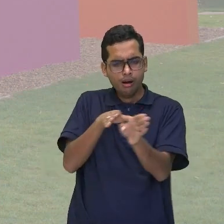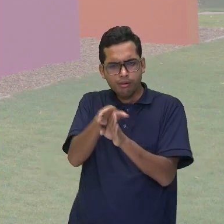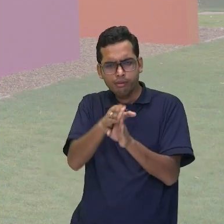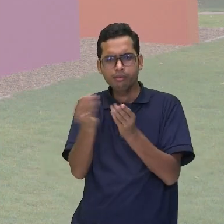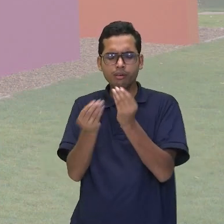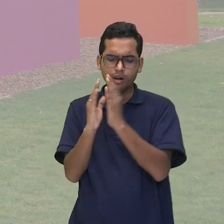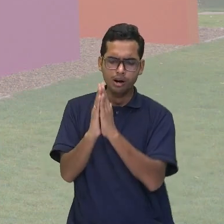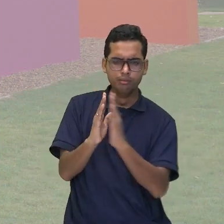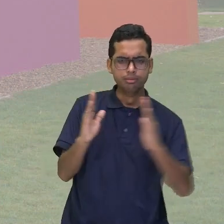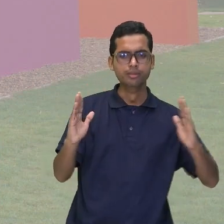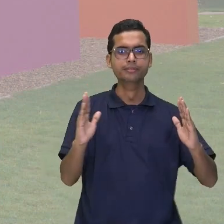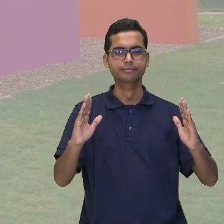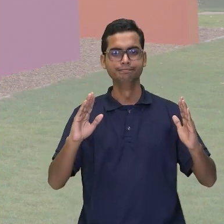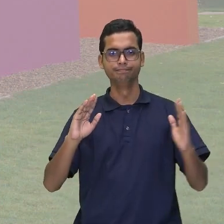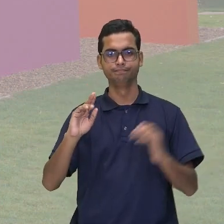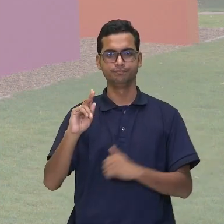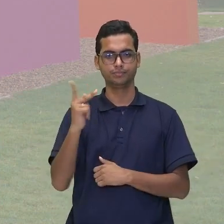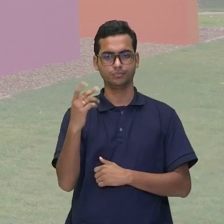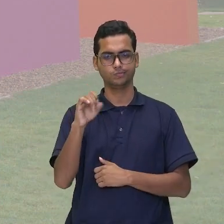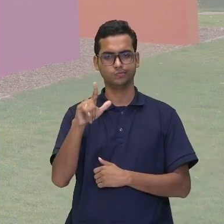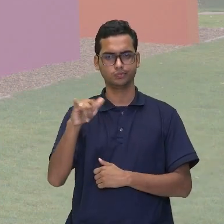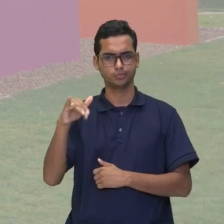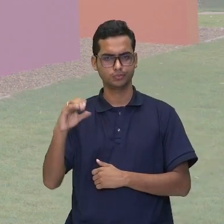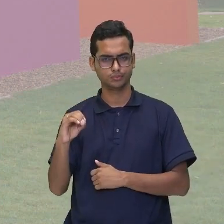por Hélio Oiticica. Então, não foi Hélio